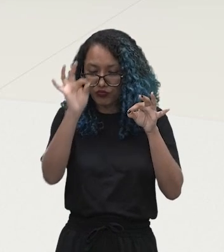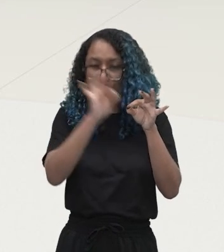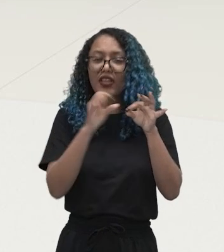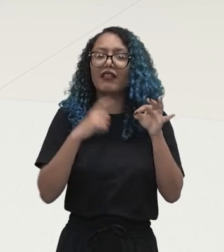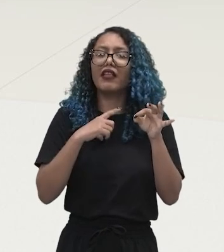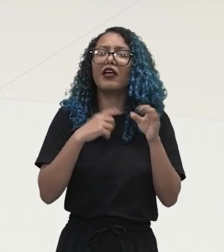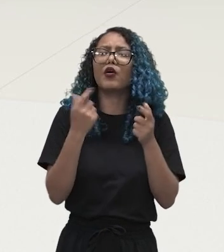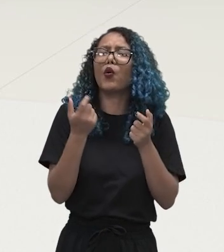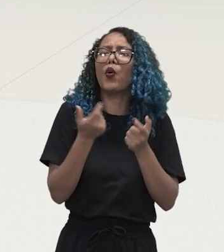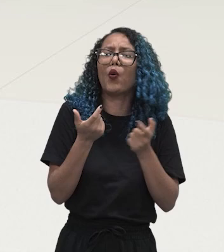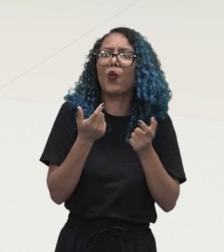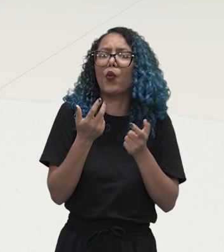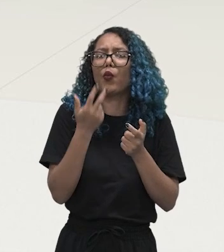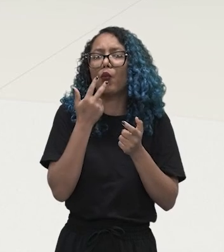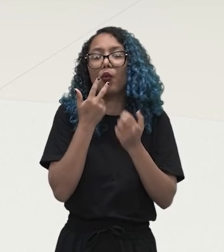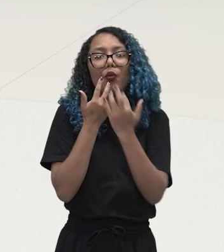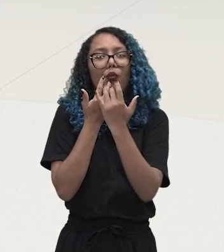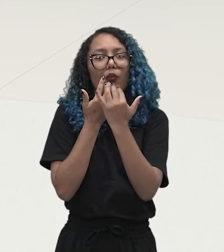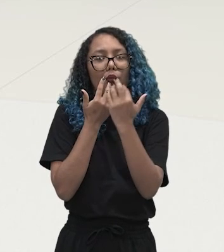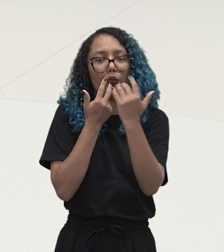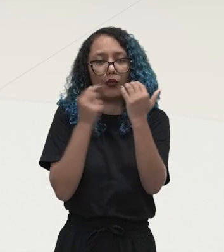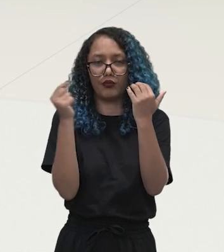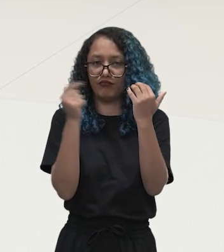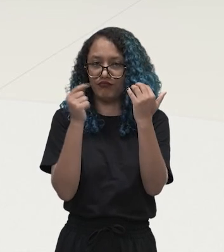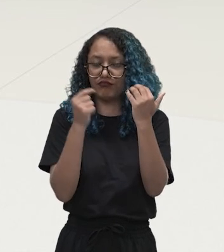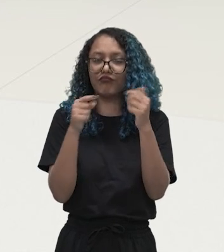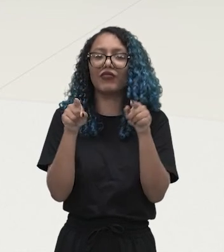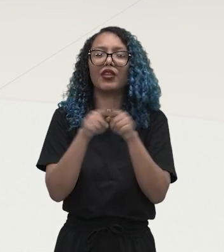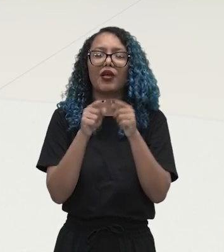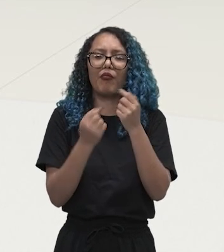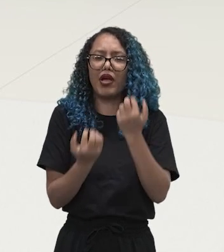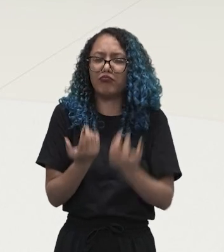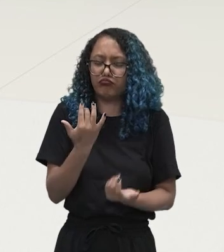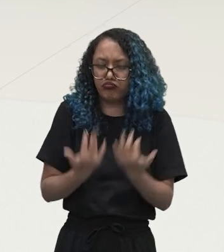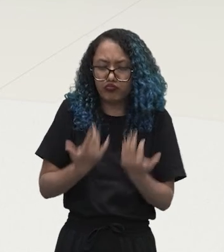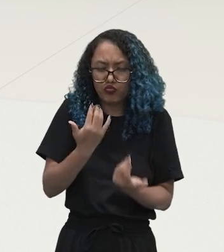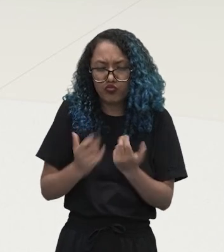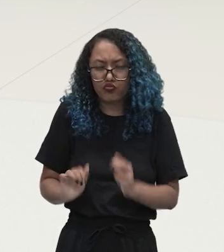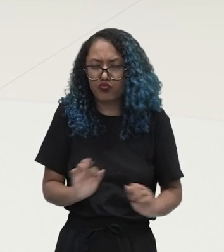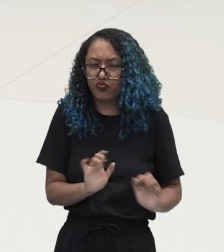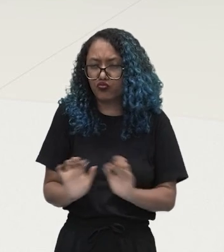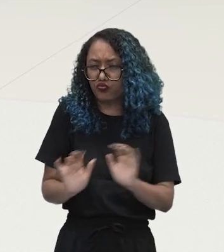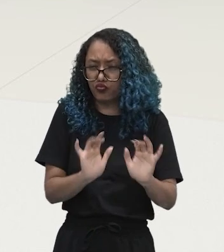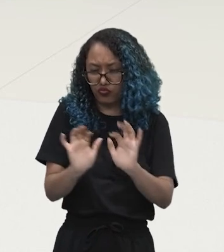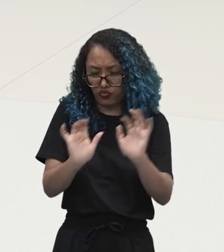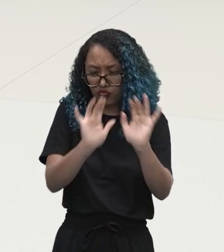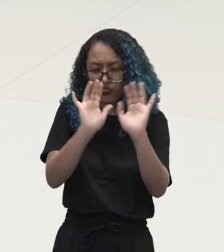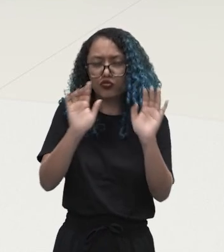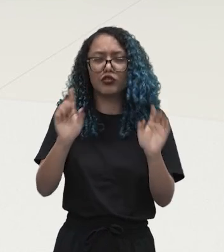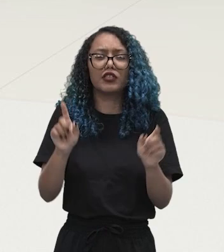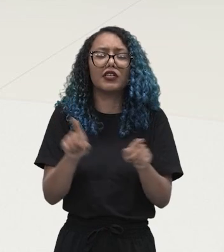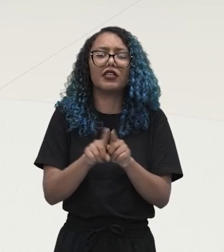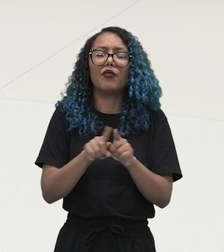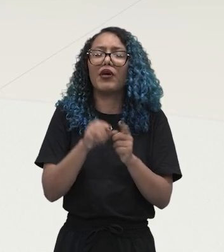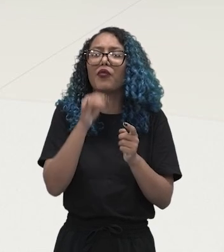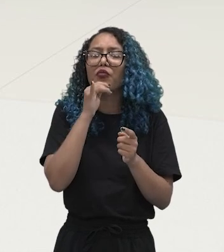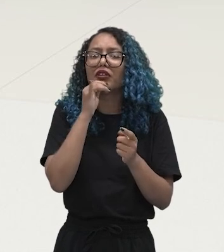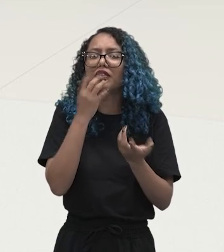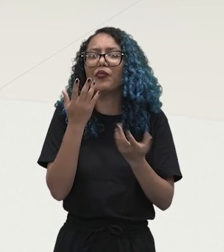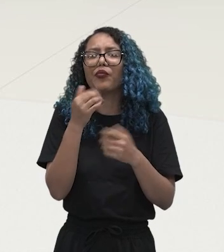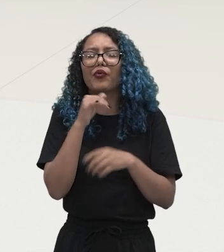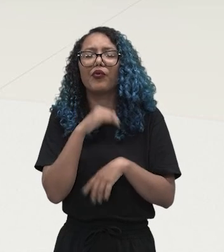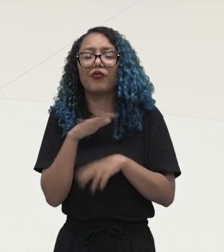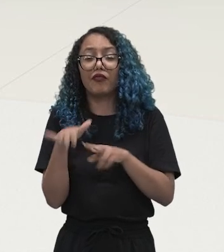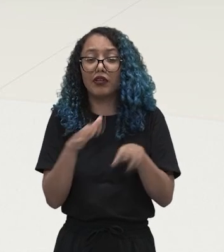do cigarro, ele está presente na fumaça das queimadas, ele está presente ali, sabe quando a gente chega final de semana,